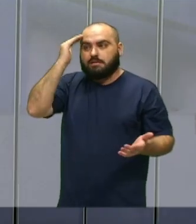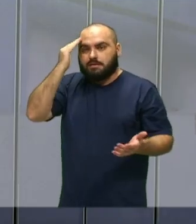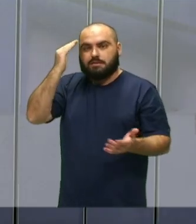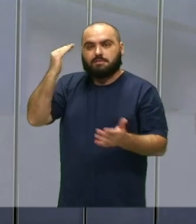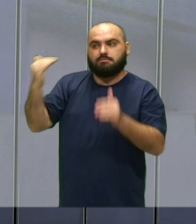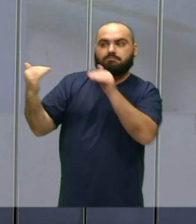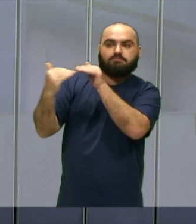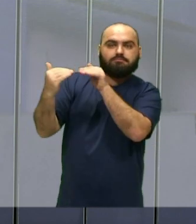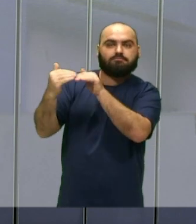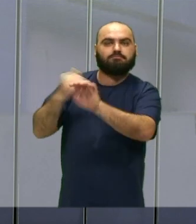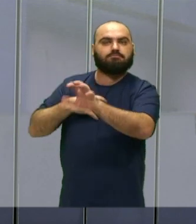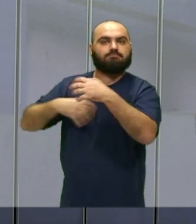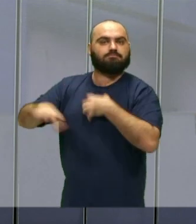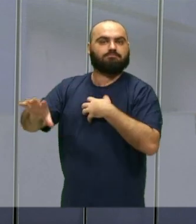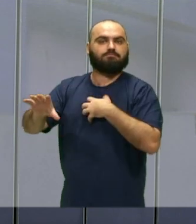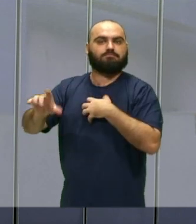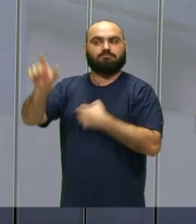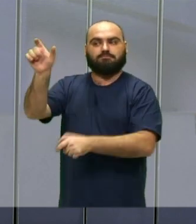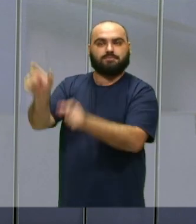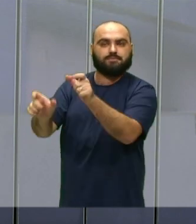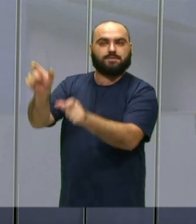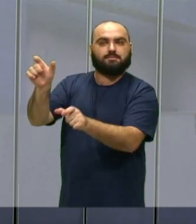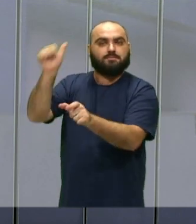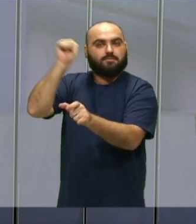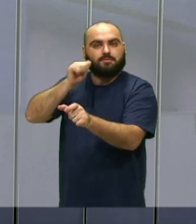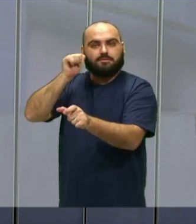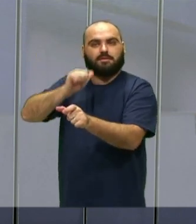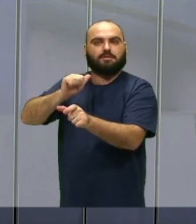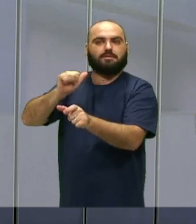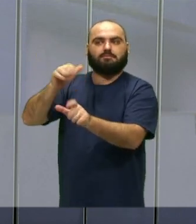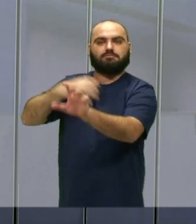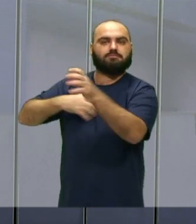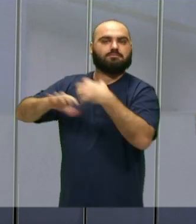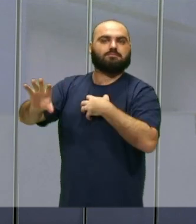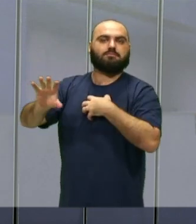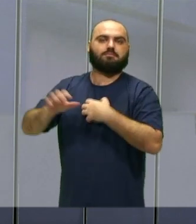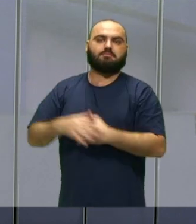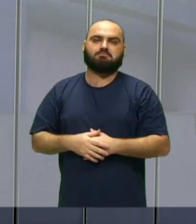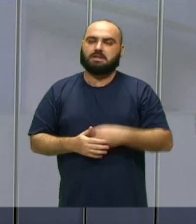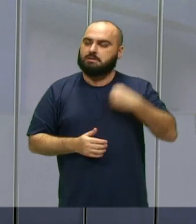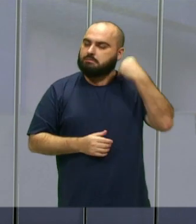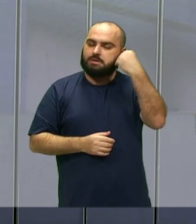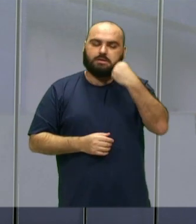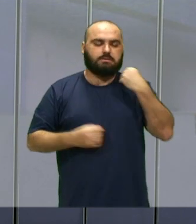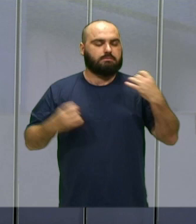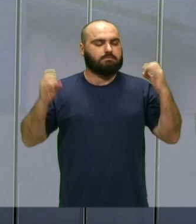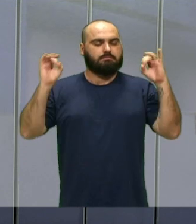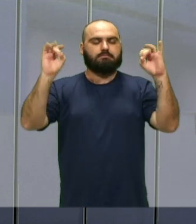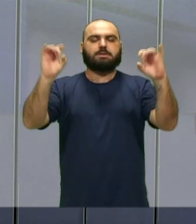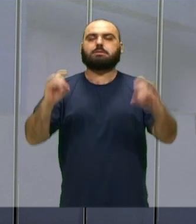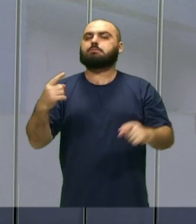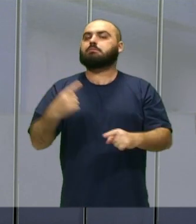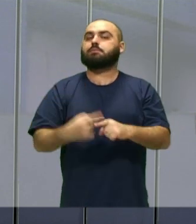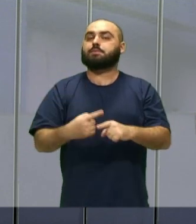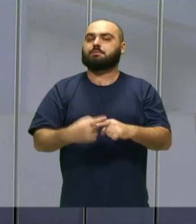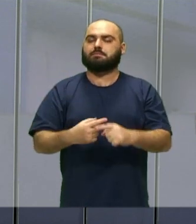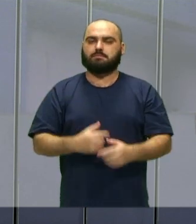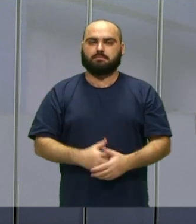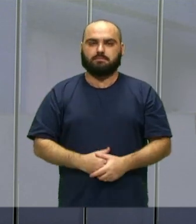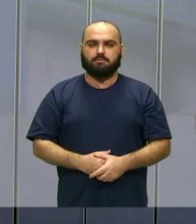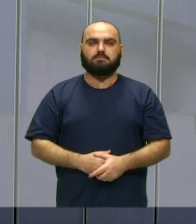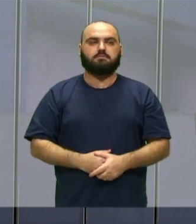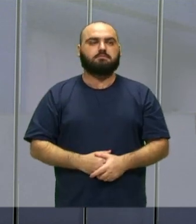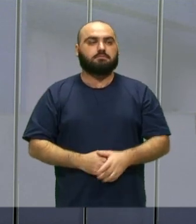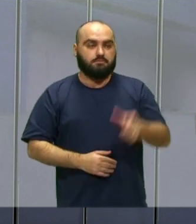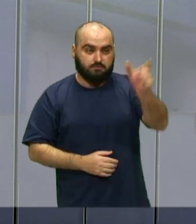dia a dia desse público feminino, mas foi uma experiência gratificante porque nós abríamos as palavras